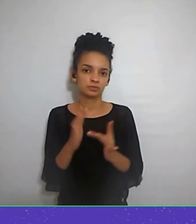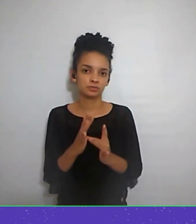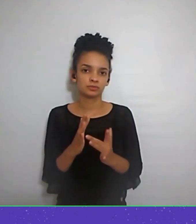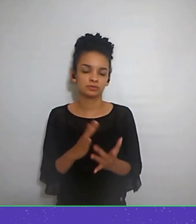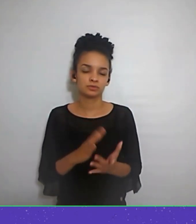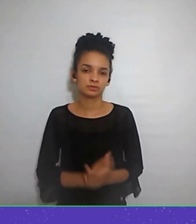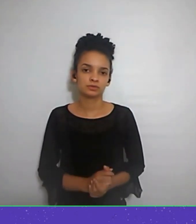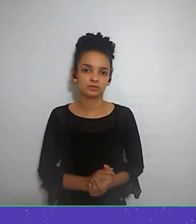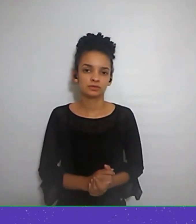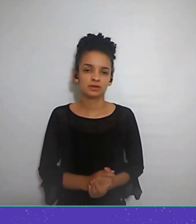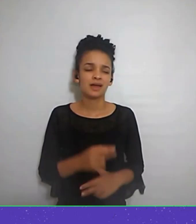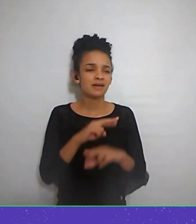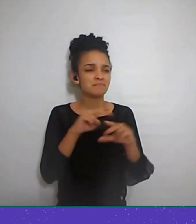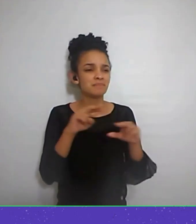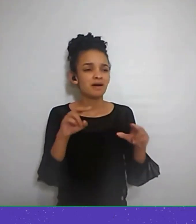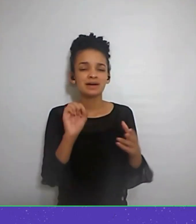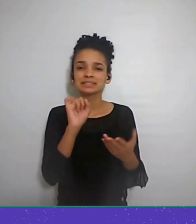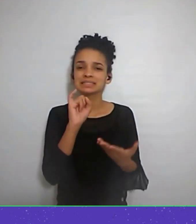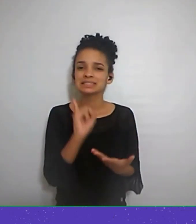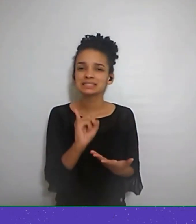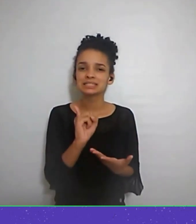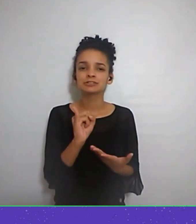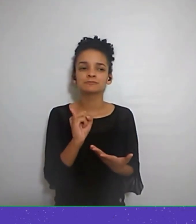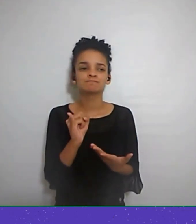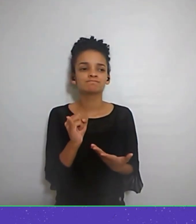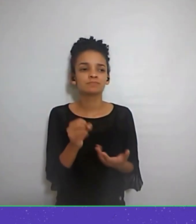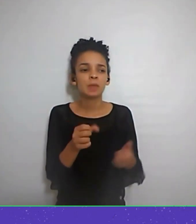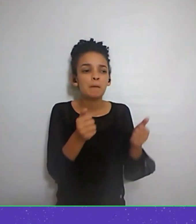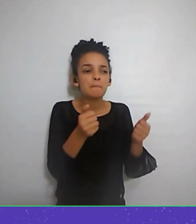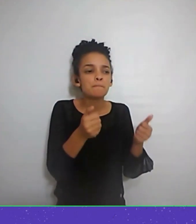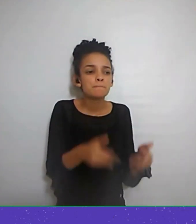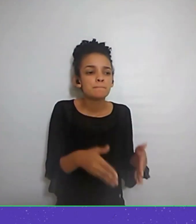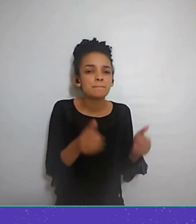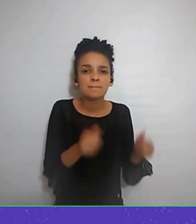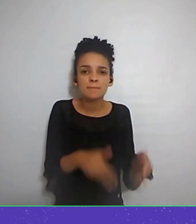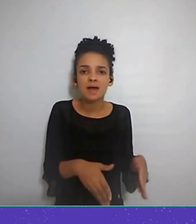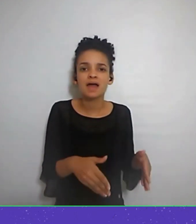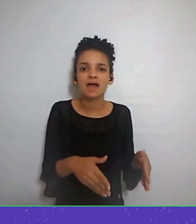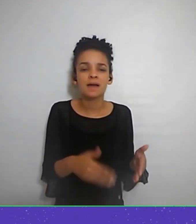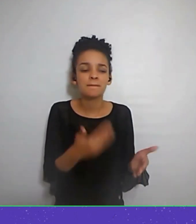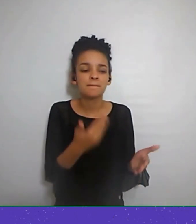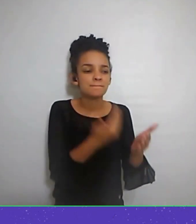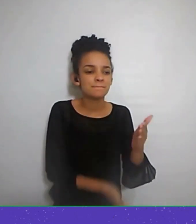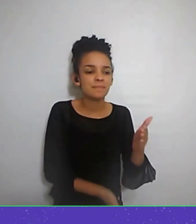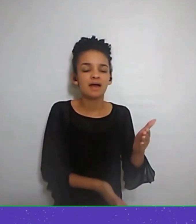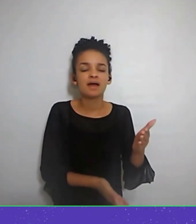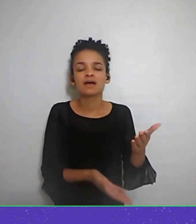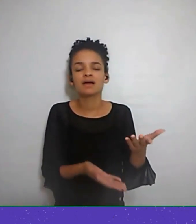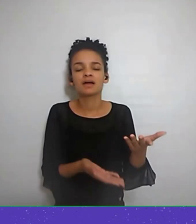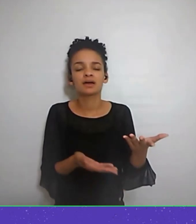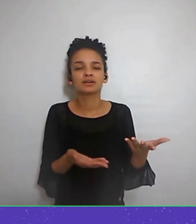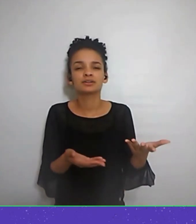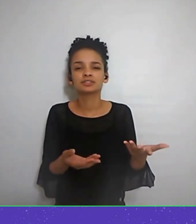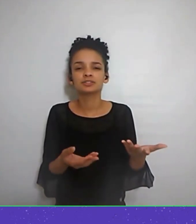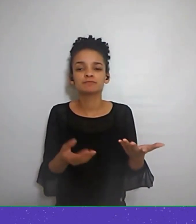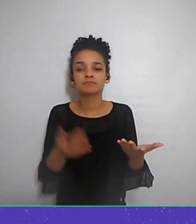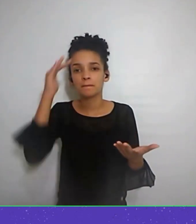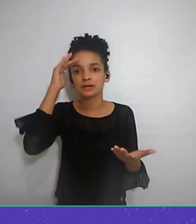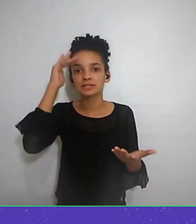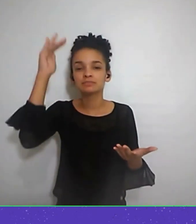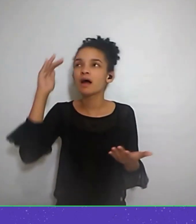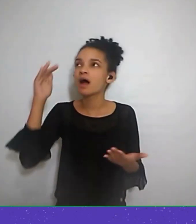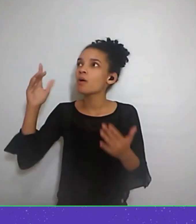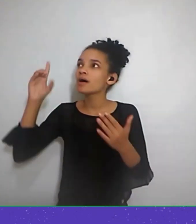com simplicidade e pureza, e deixa de seguir a sua palavra com fé e obediência,